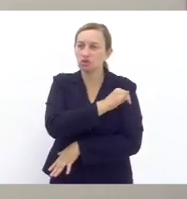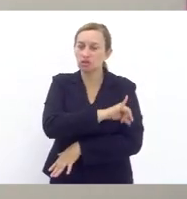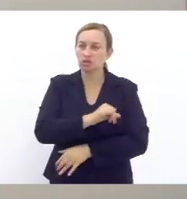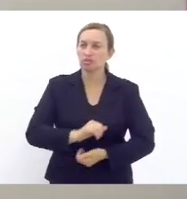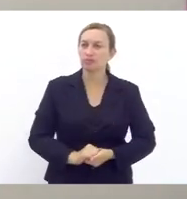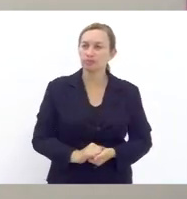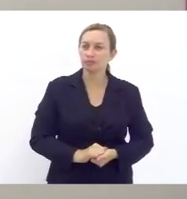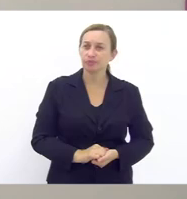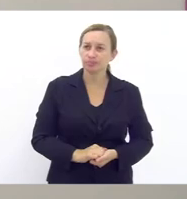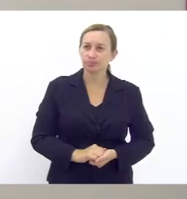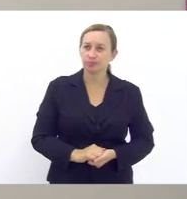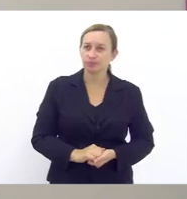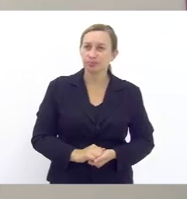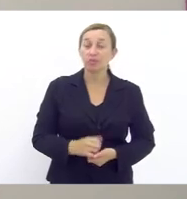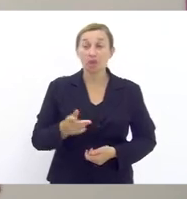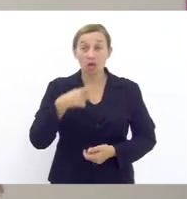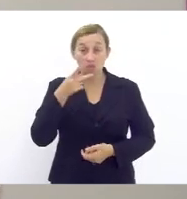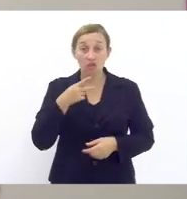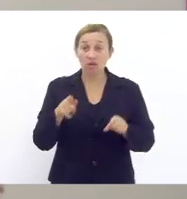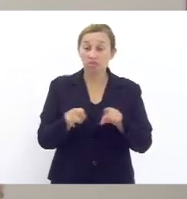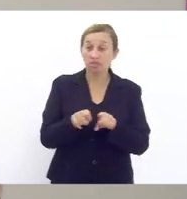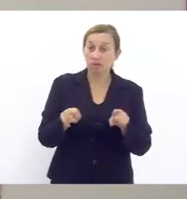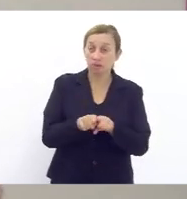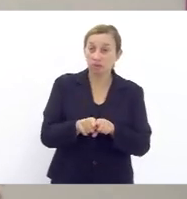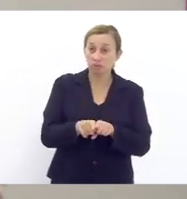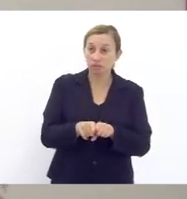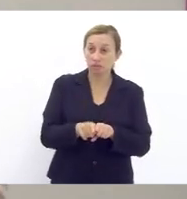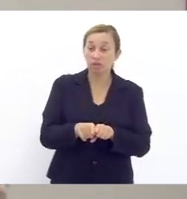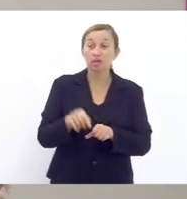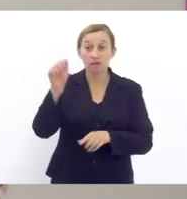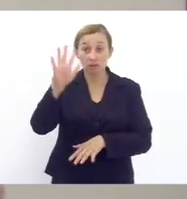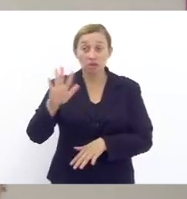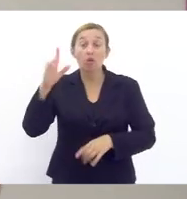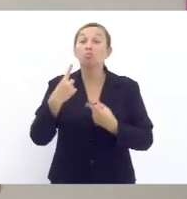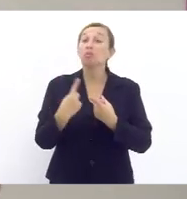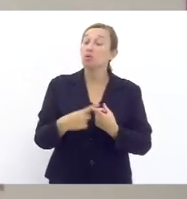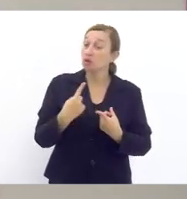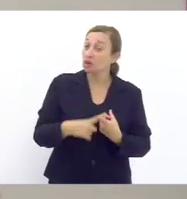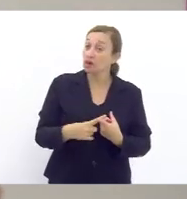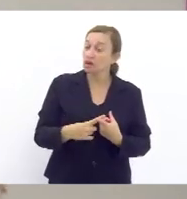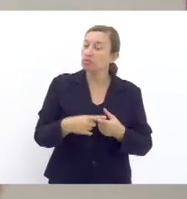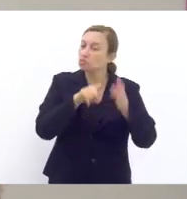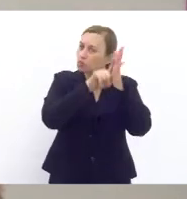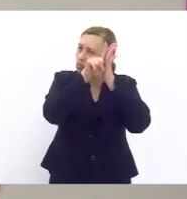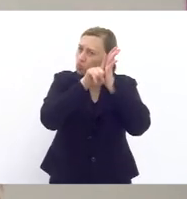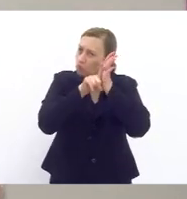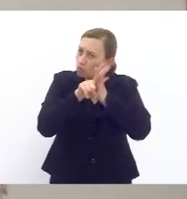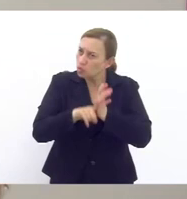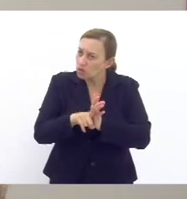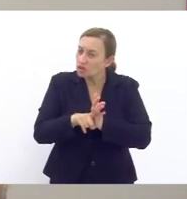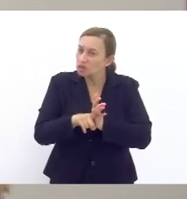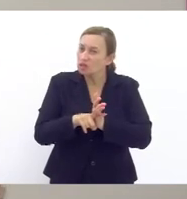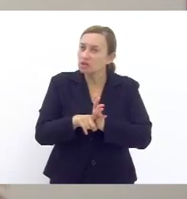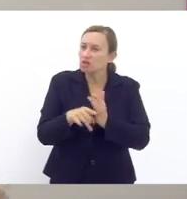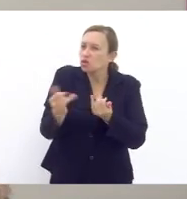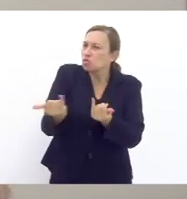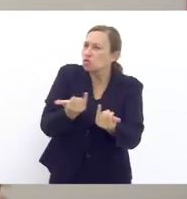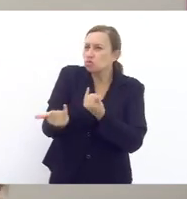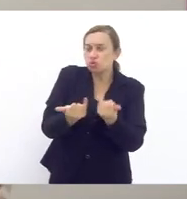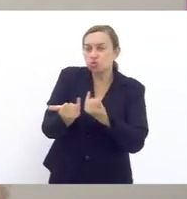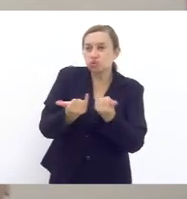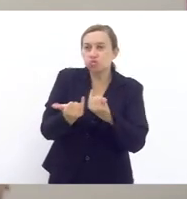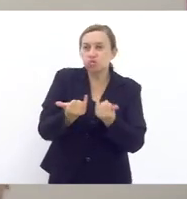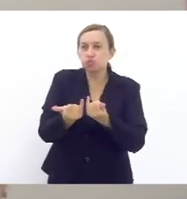carioca e isso eu falo também numa perspectiva Nacional porque a gente Analisa dados e faz